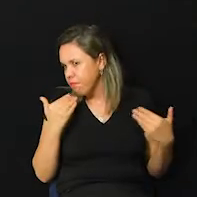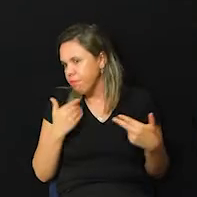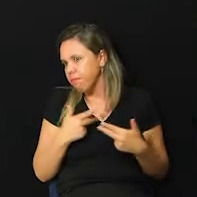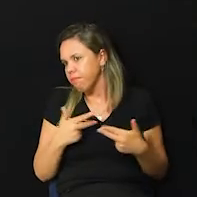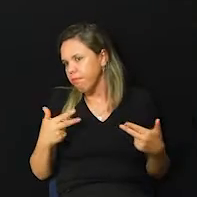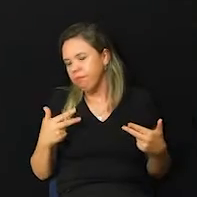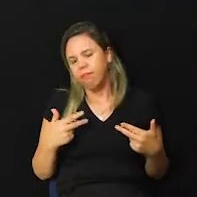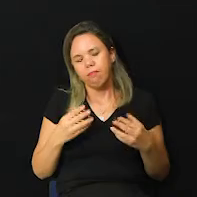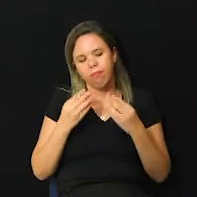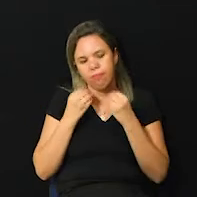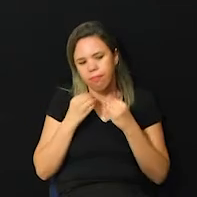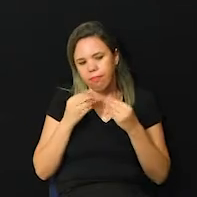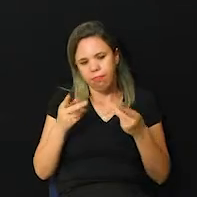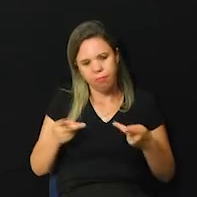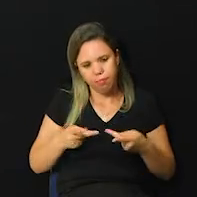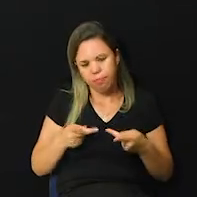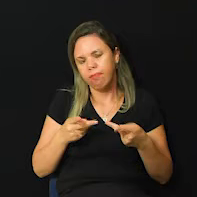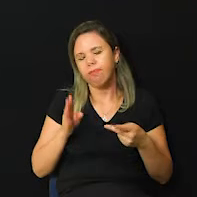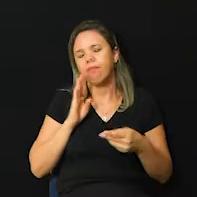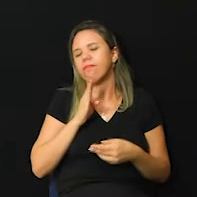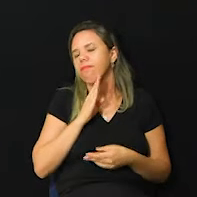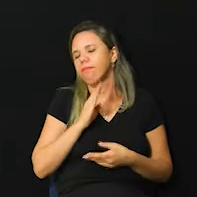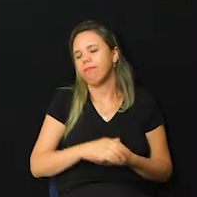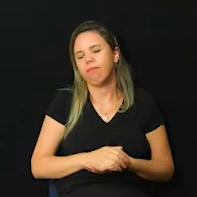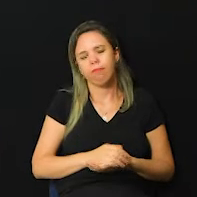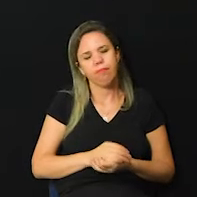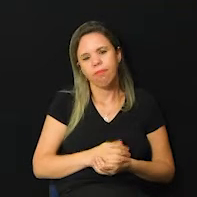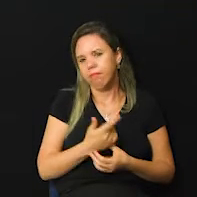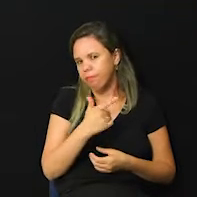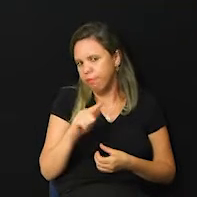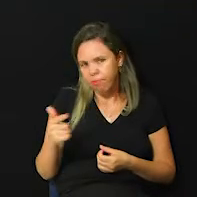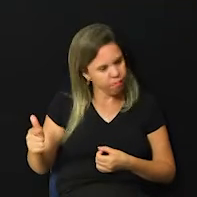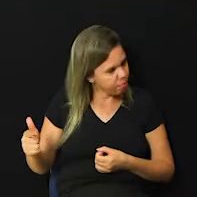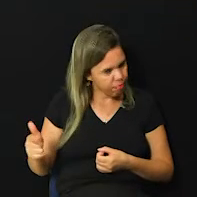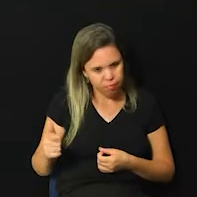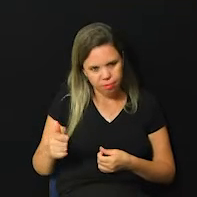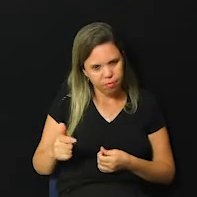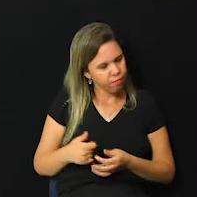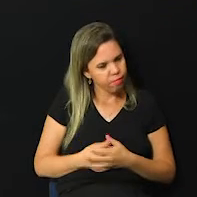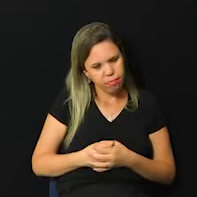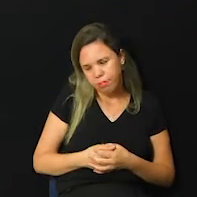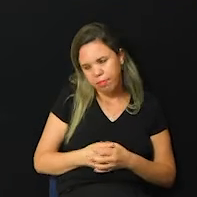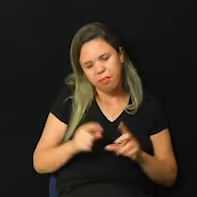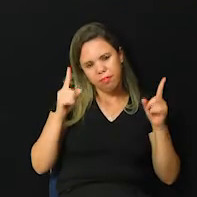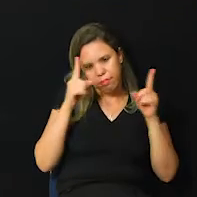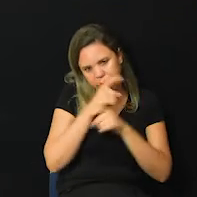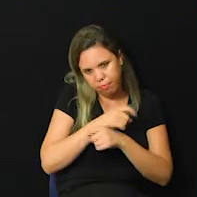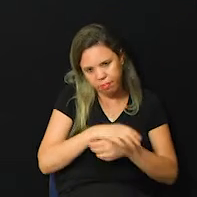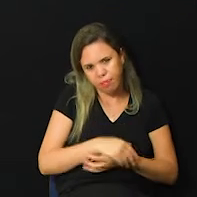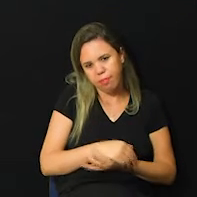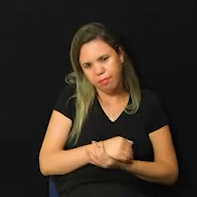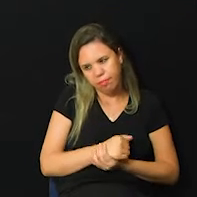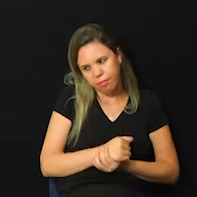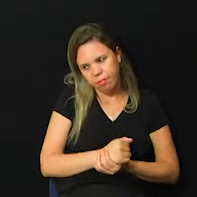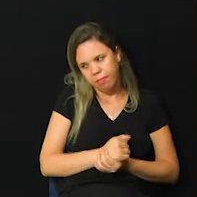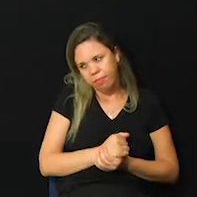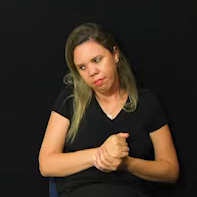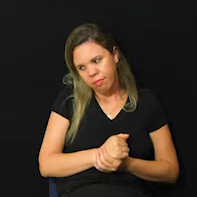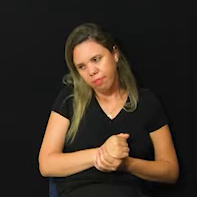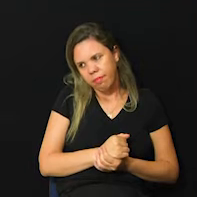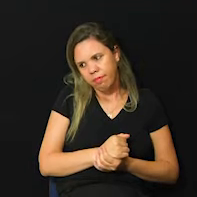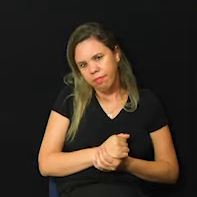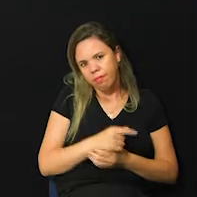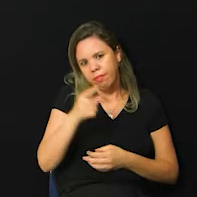Comer uma um lanche uma pinça Vamos num barzinho não tem e não é difícil